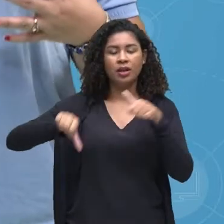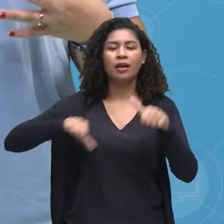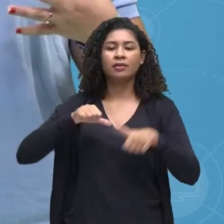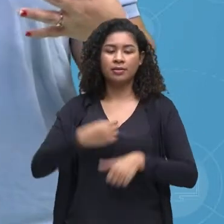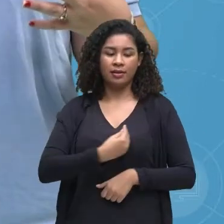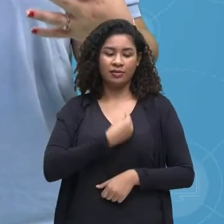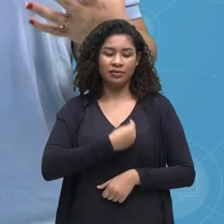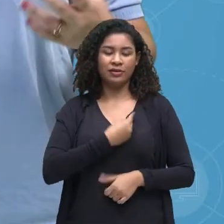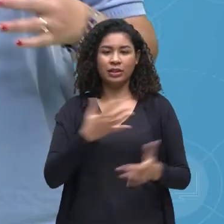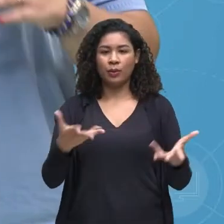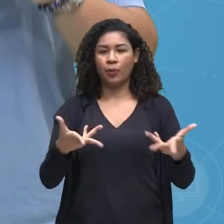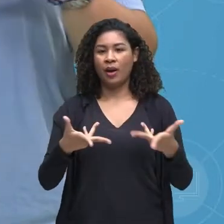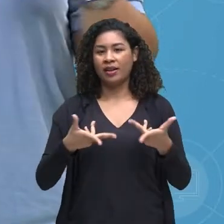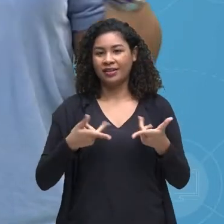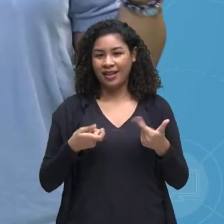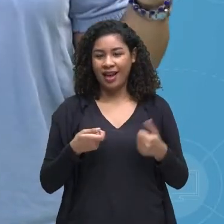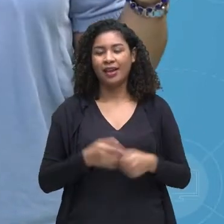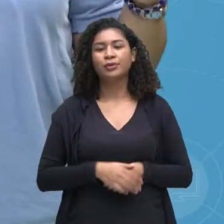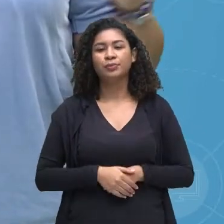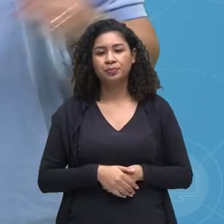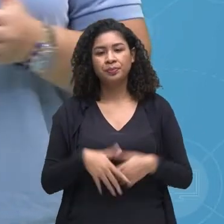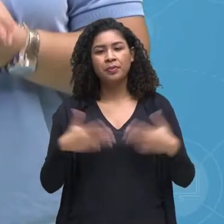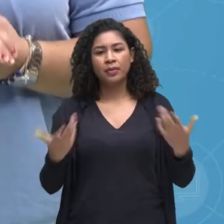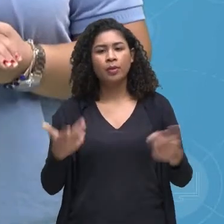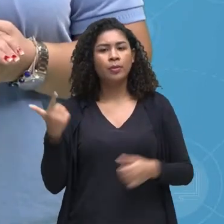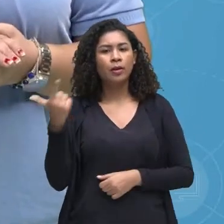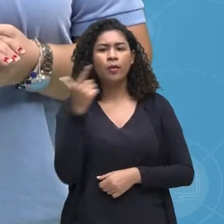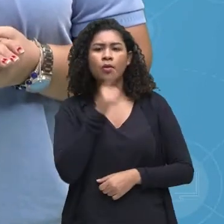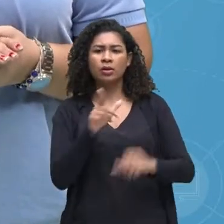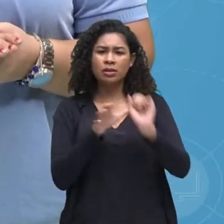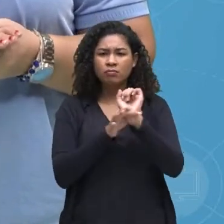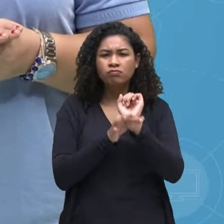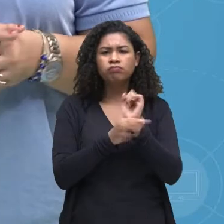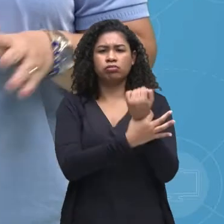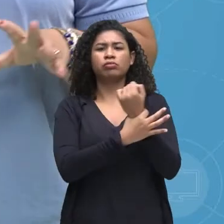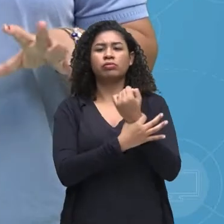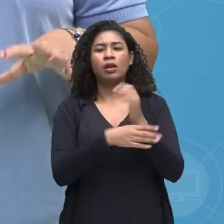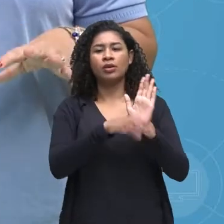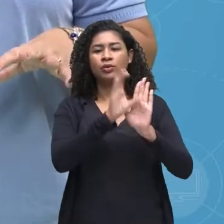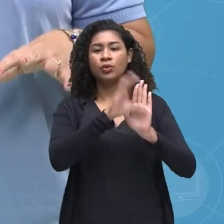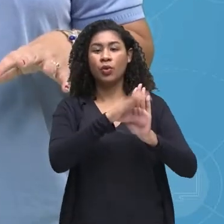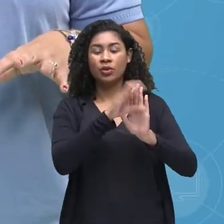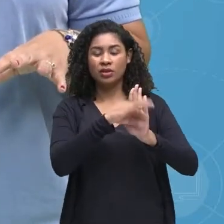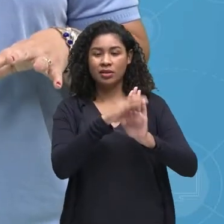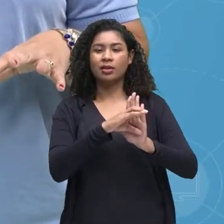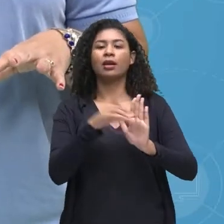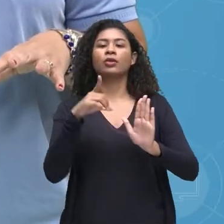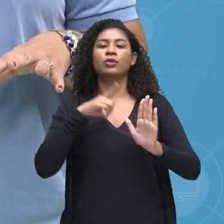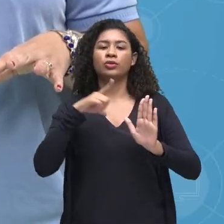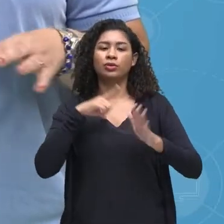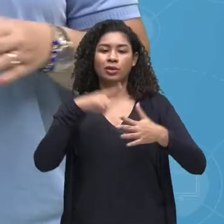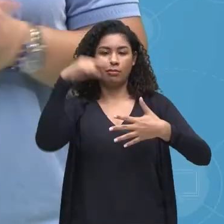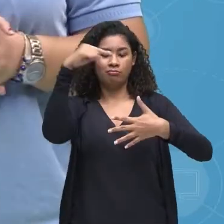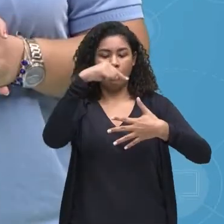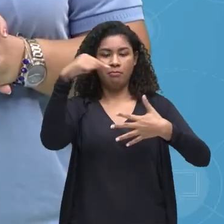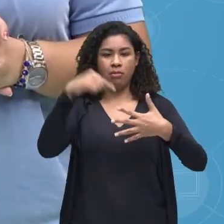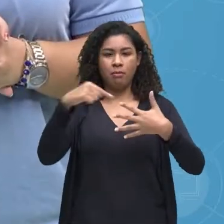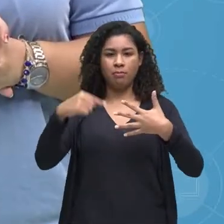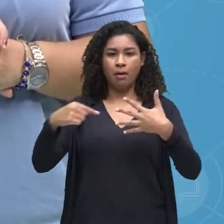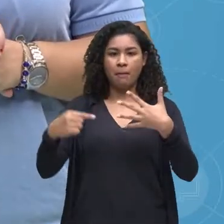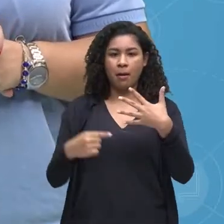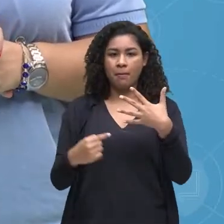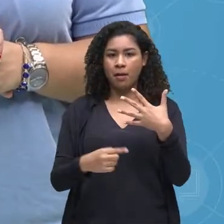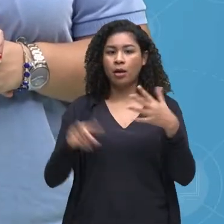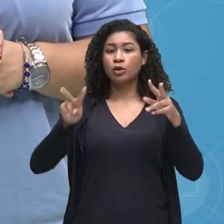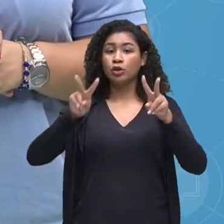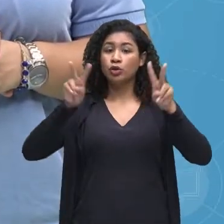para garantir isso, consolidar esse conceito de educação ambiental, foram estipulados 5 R's da educação ambiental.